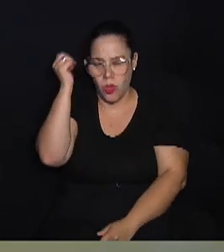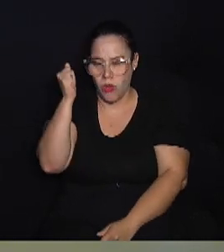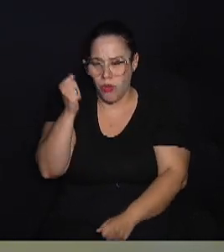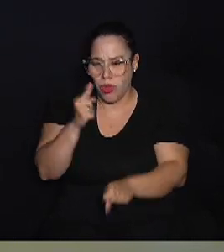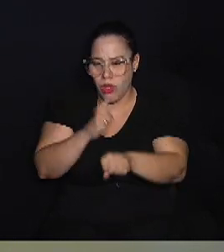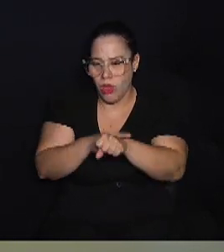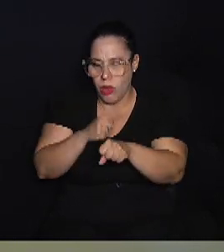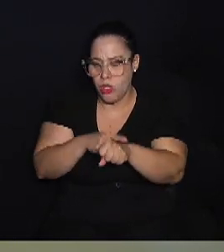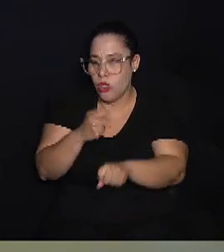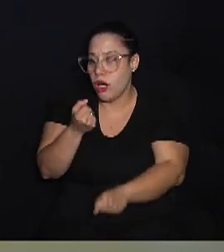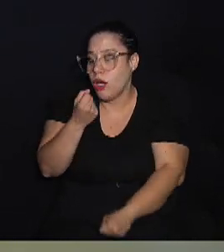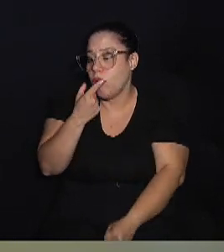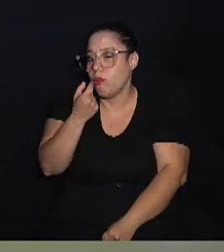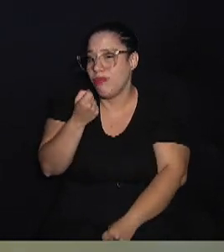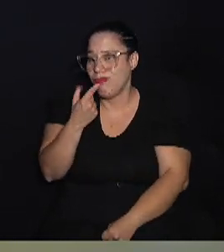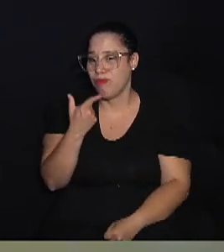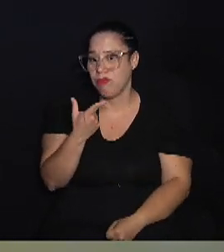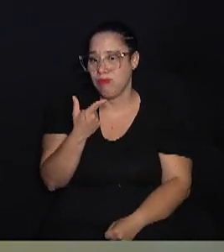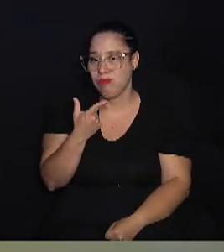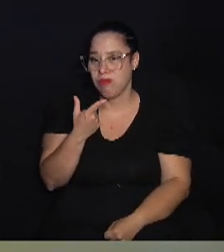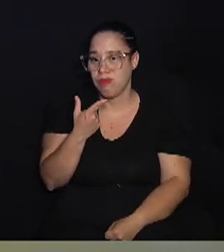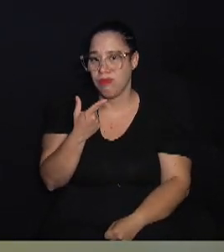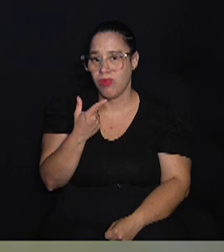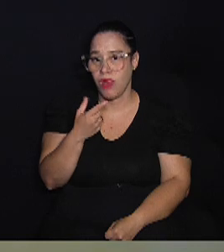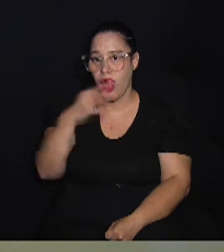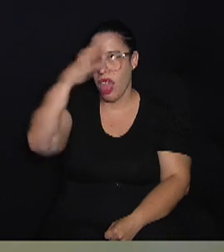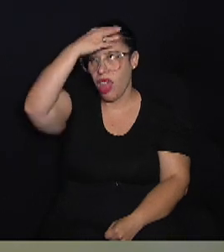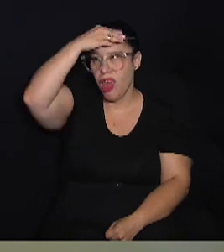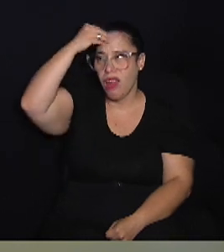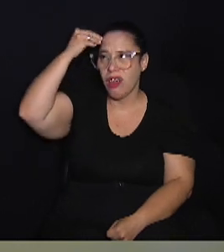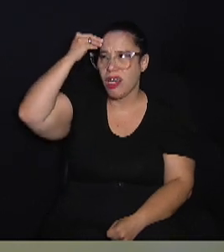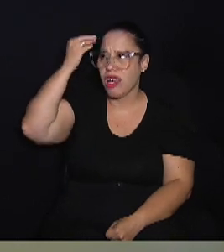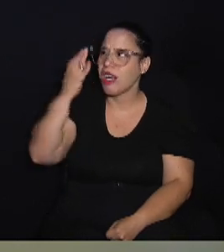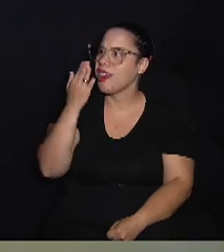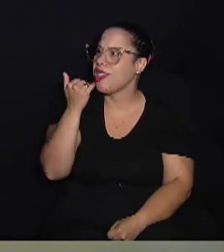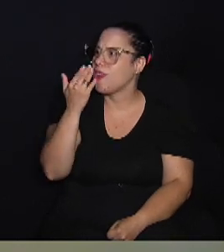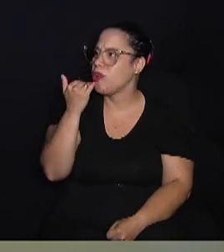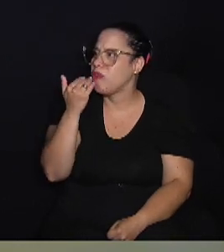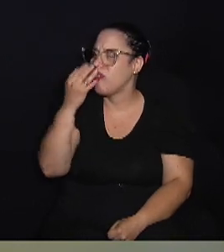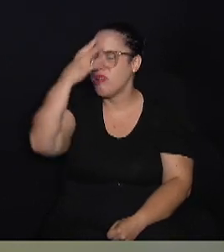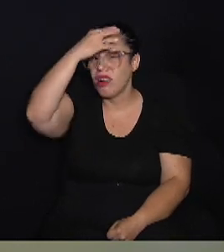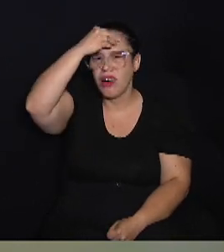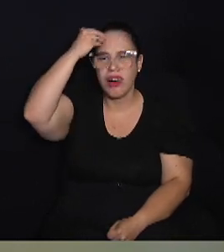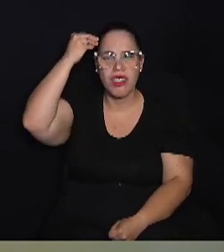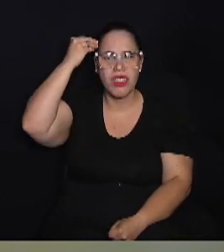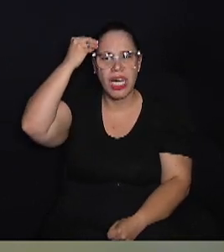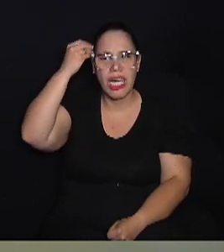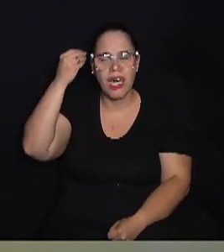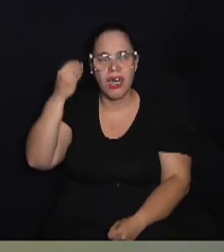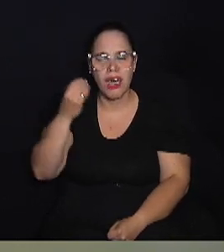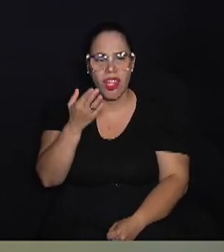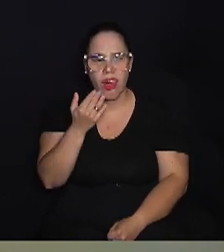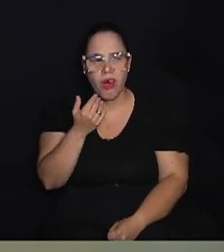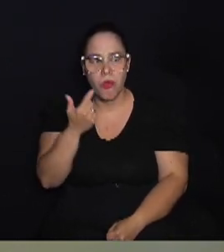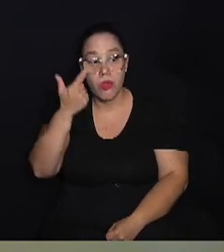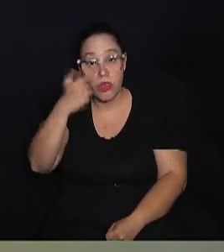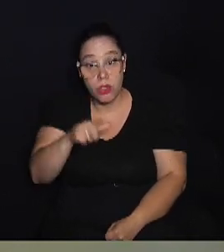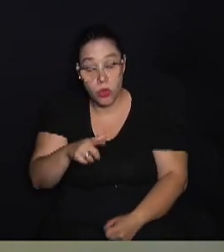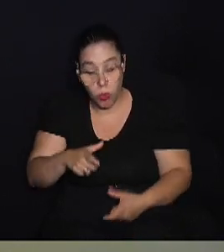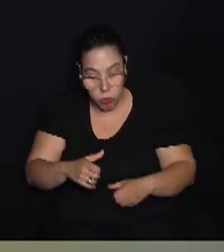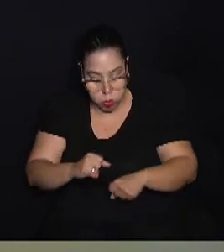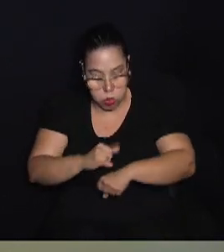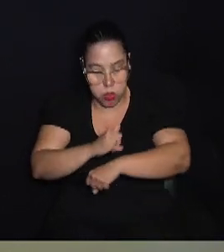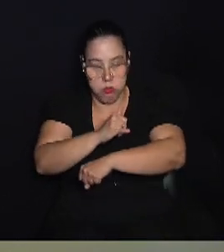horário de medicamento, né? Às vezes o paciente esquece que comeu, tem paciente que esquece que comeu, quer comer 2 vezes, e aí ganha